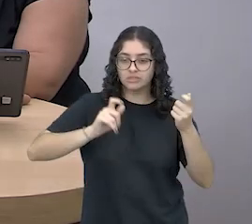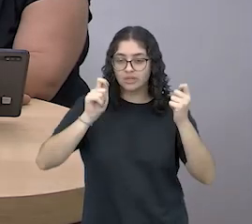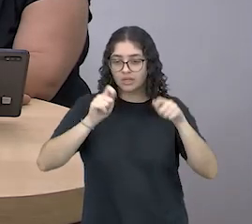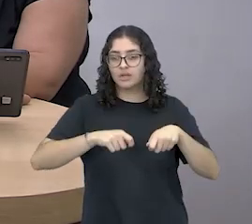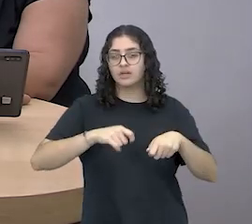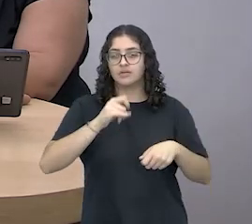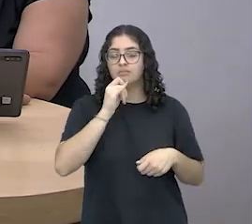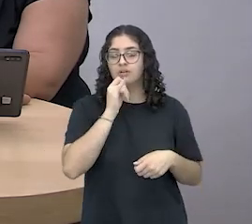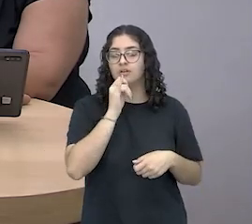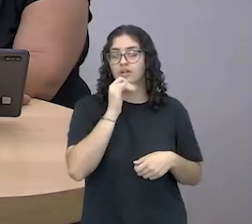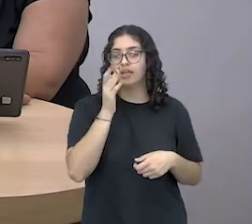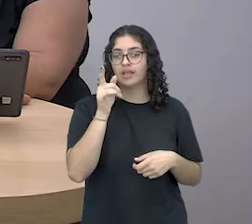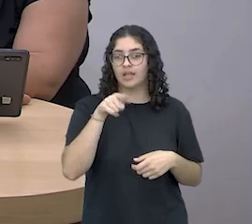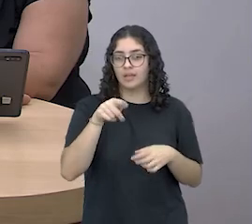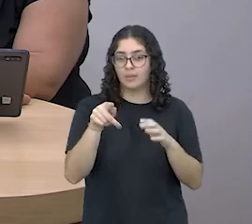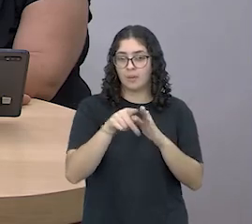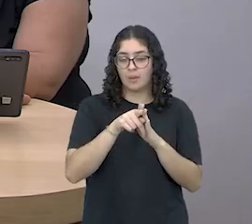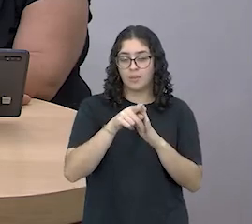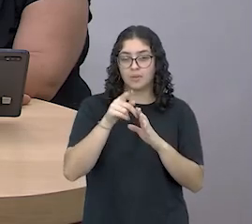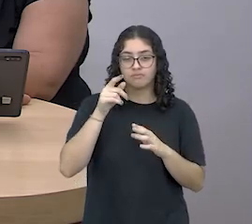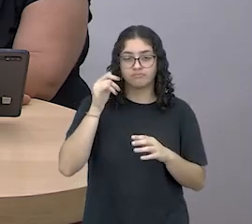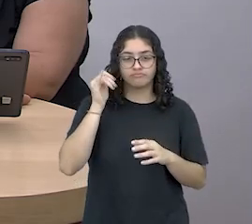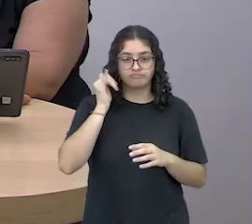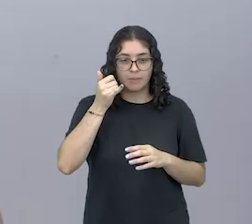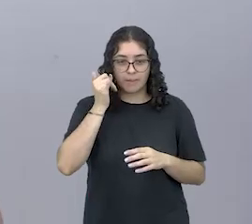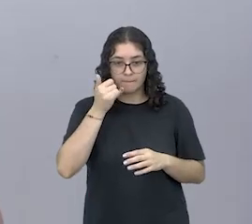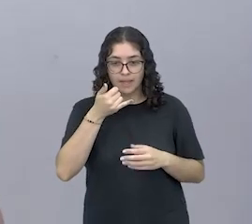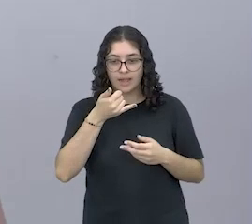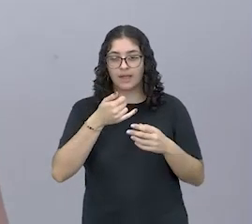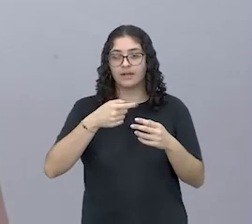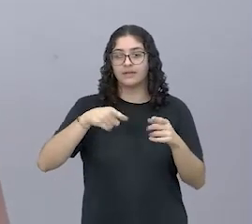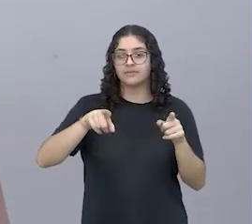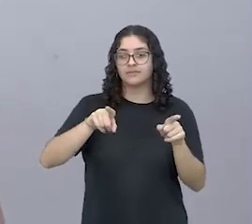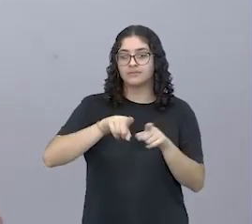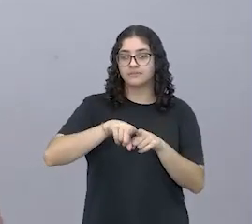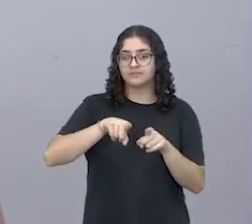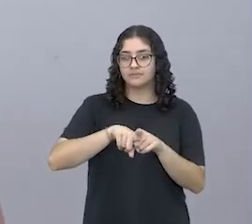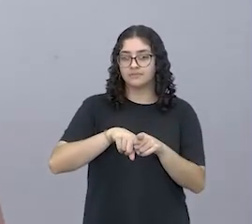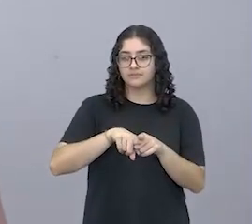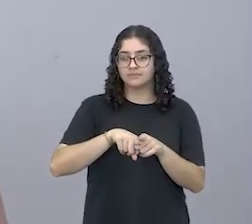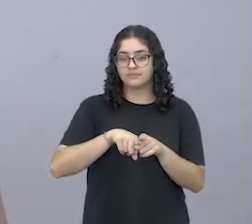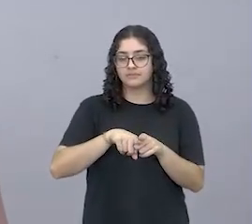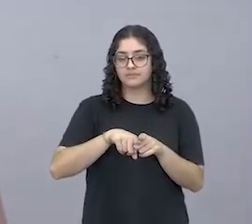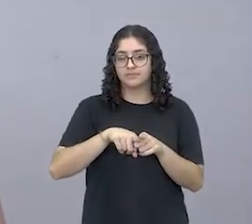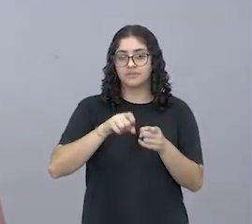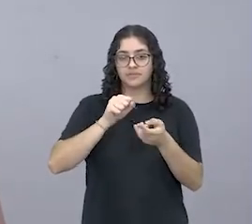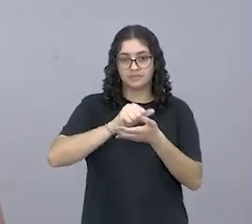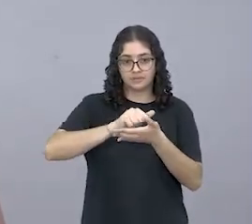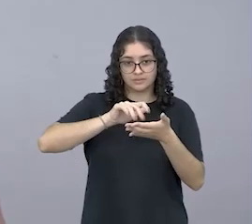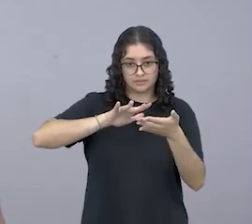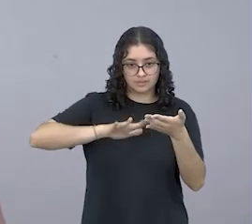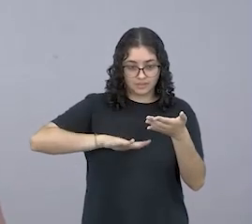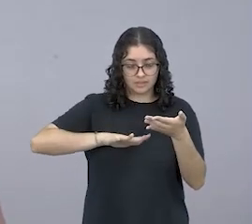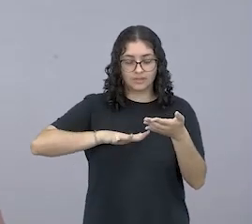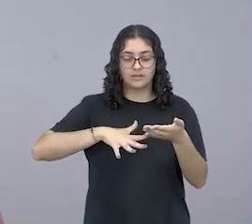trabalhar tanto a parte de vocabulário, quanto essa atividade, essa